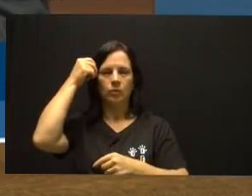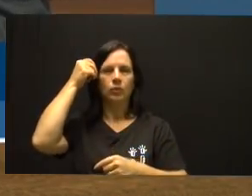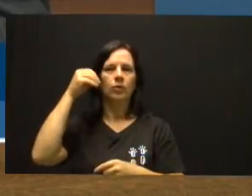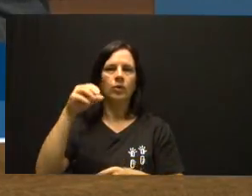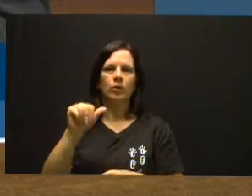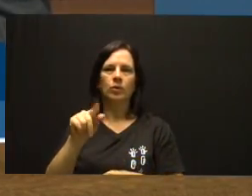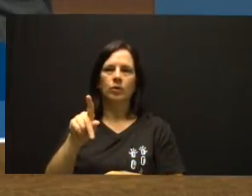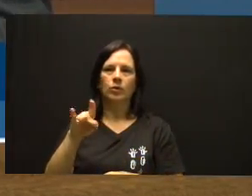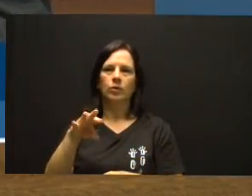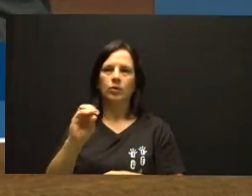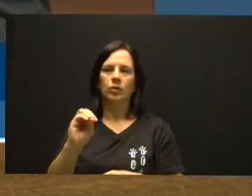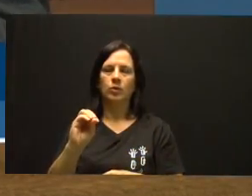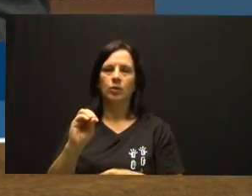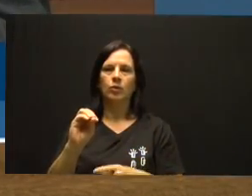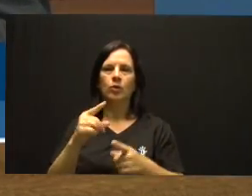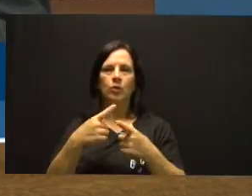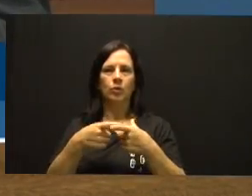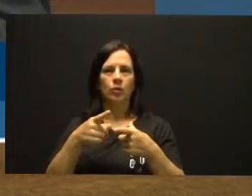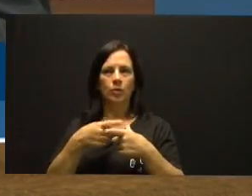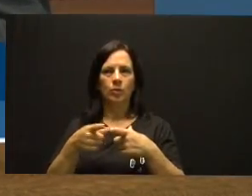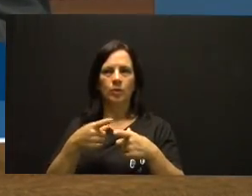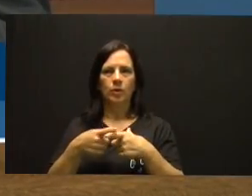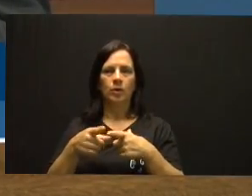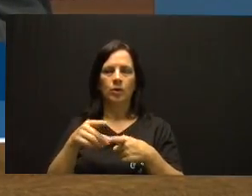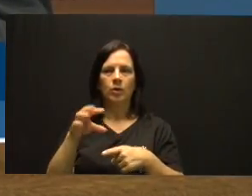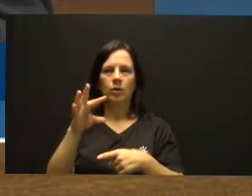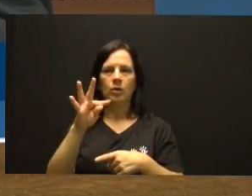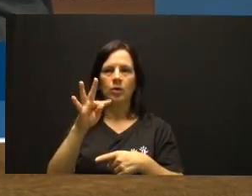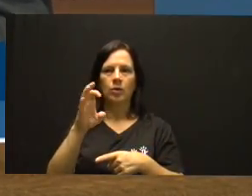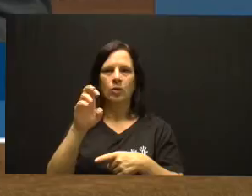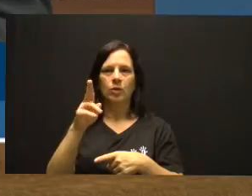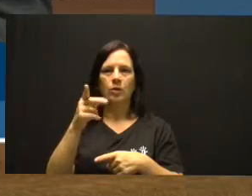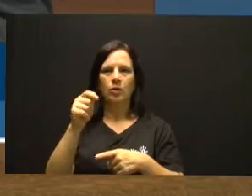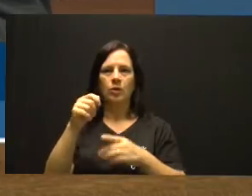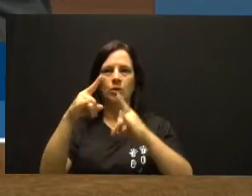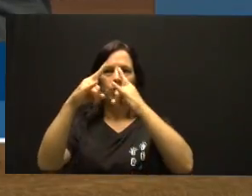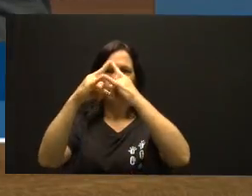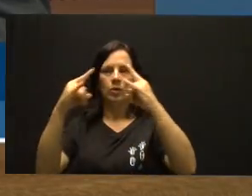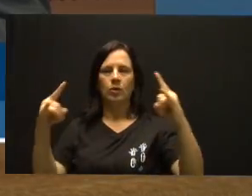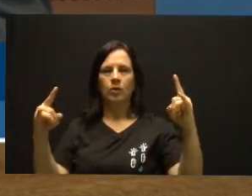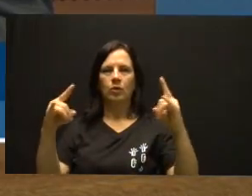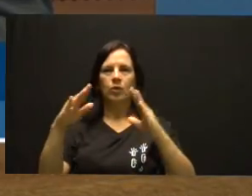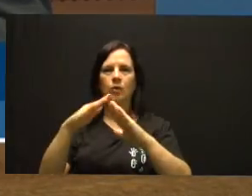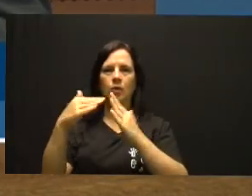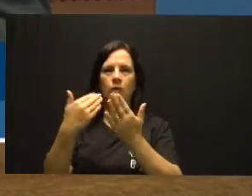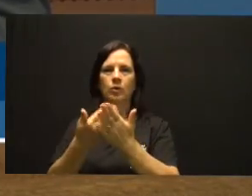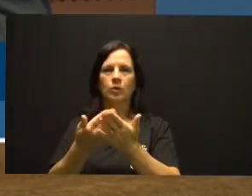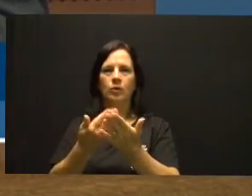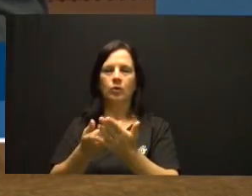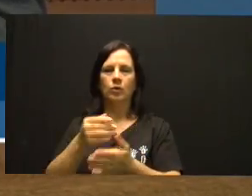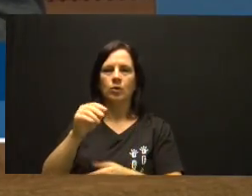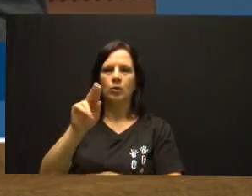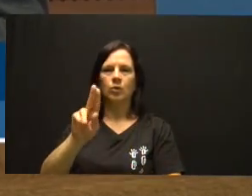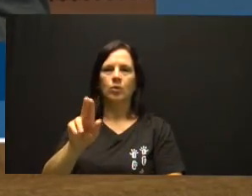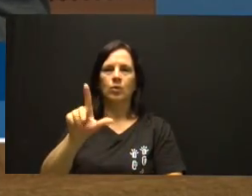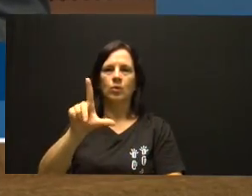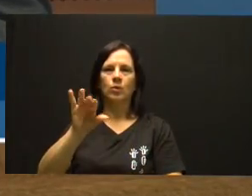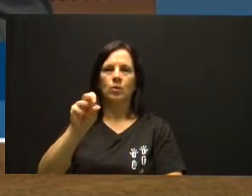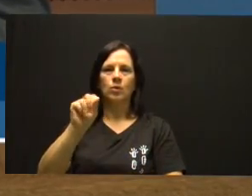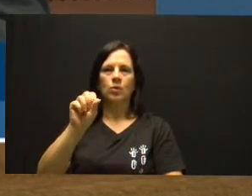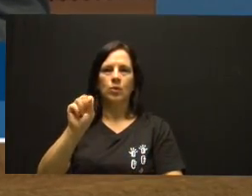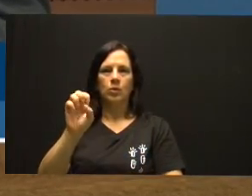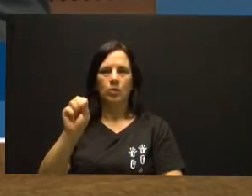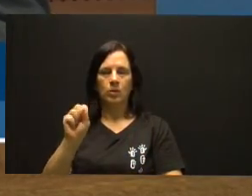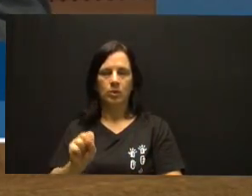Silva Oliveira em relação à situação do telhado da UME Ulisses Guimarães, afetado pelas fortes chuvas.